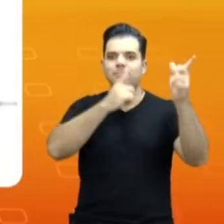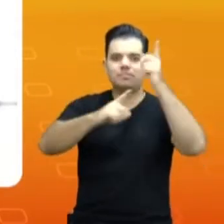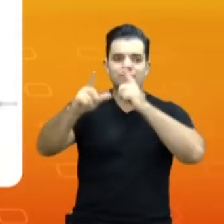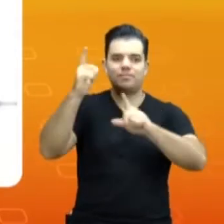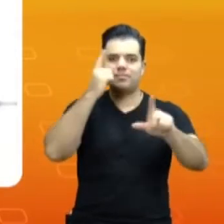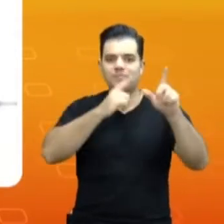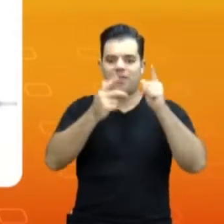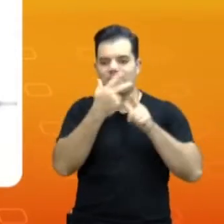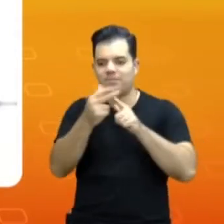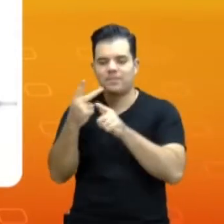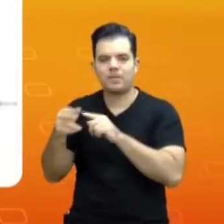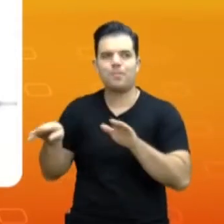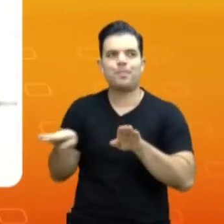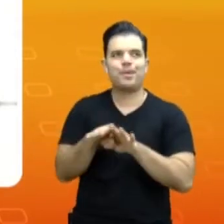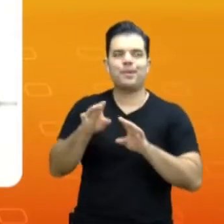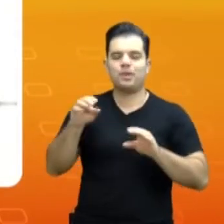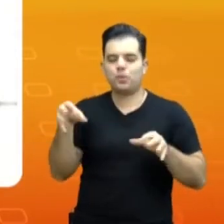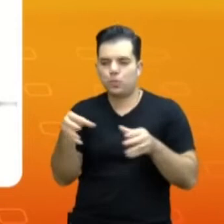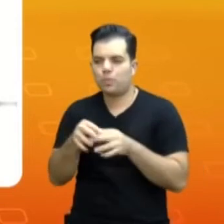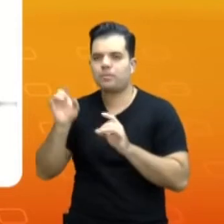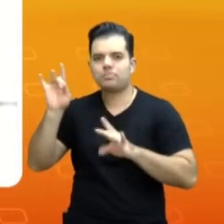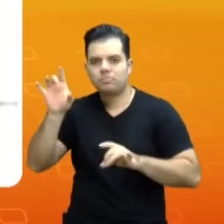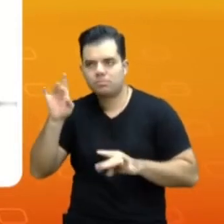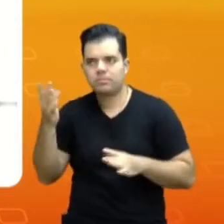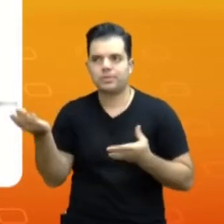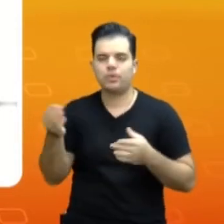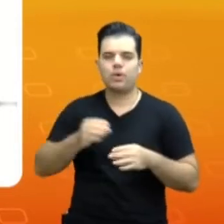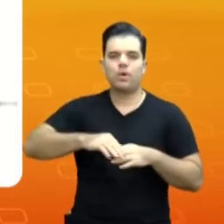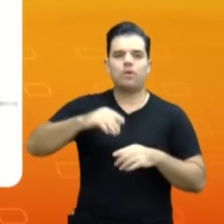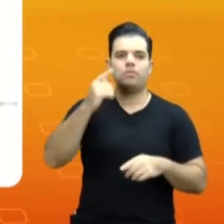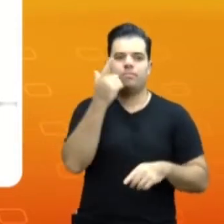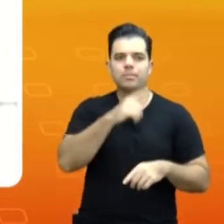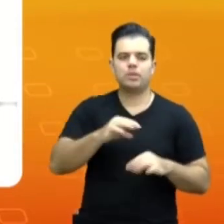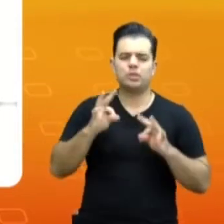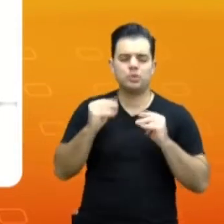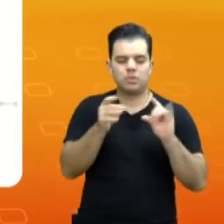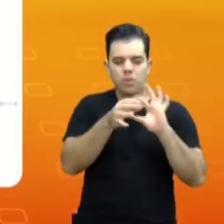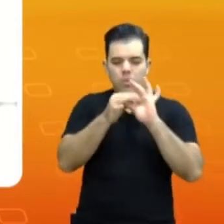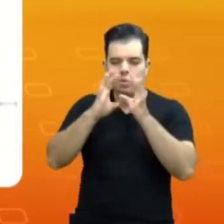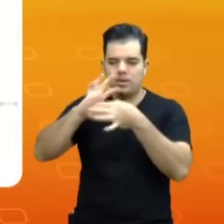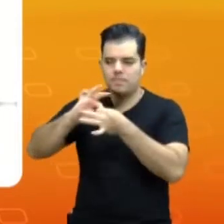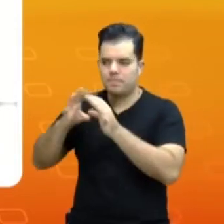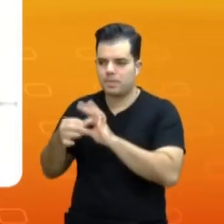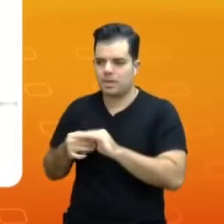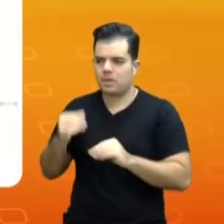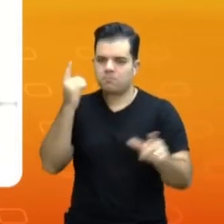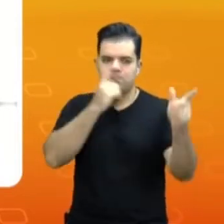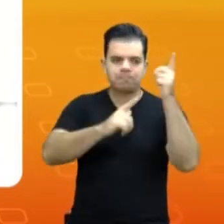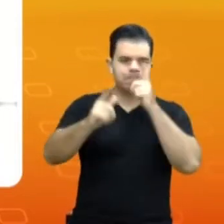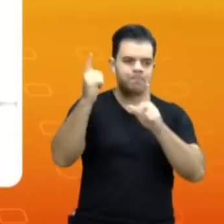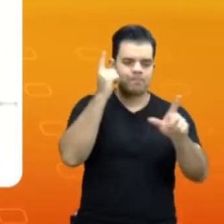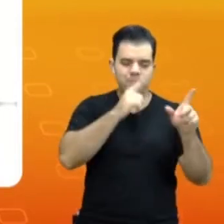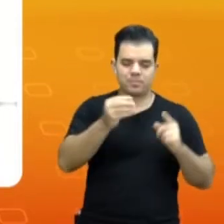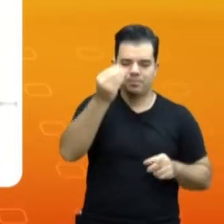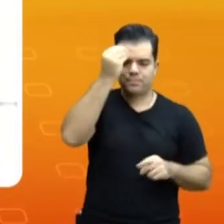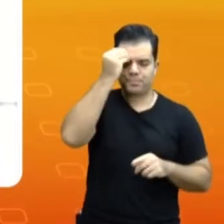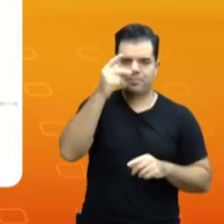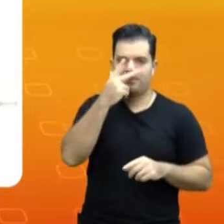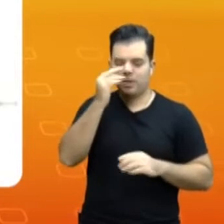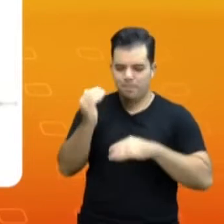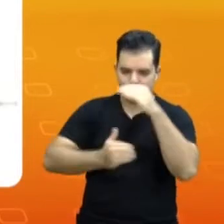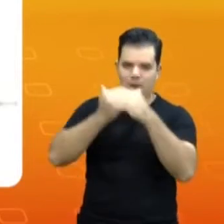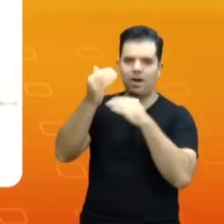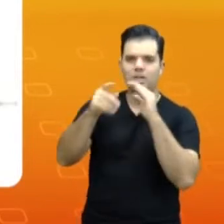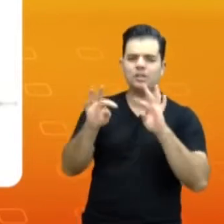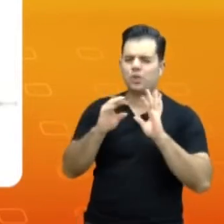orçamentárias, técnicas, de pessoal a gente já tocou bastante. O que que ficou dessa Olimpíada com relação a esses avanços,